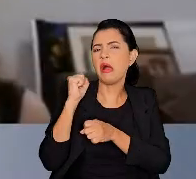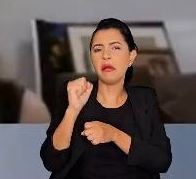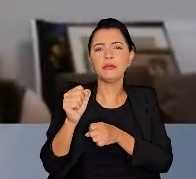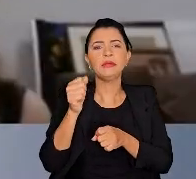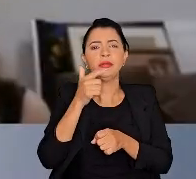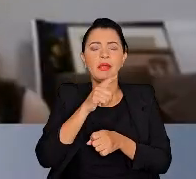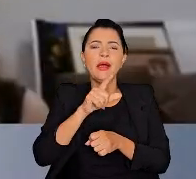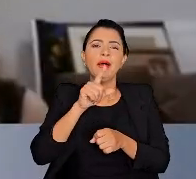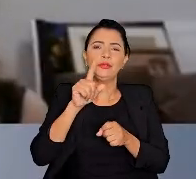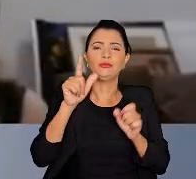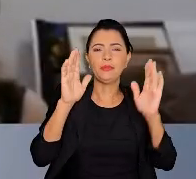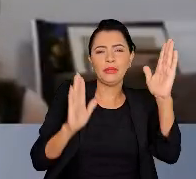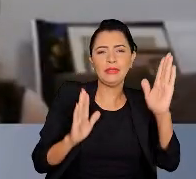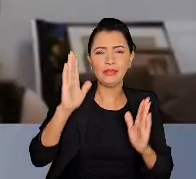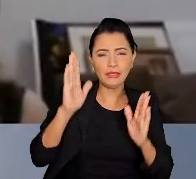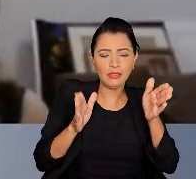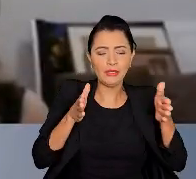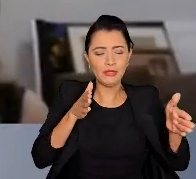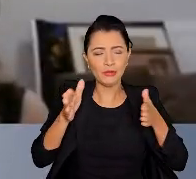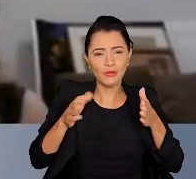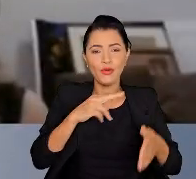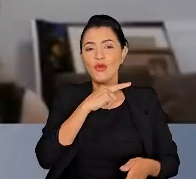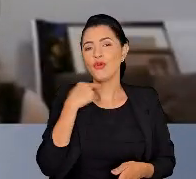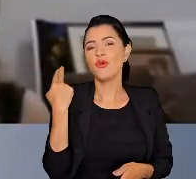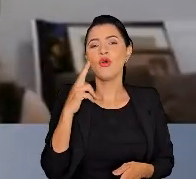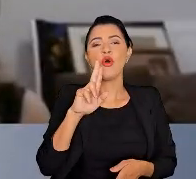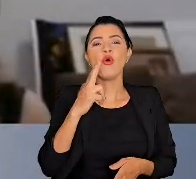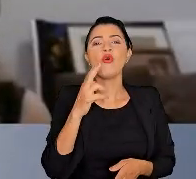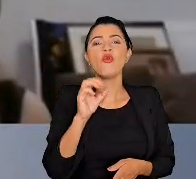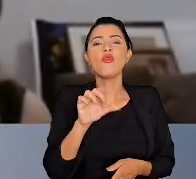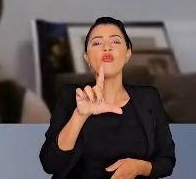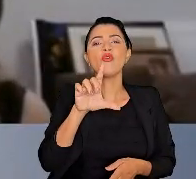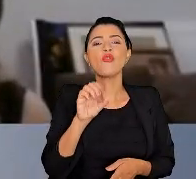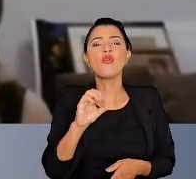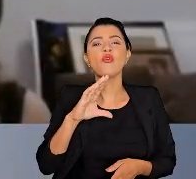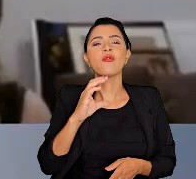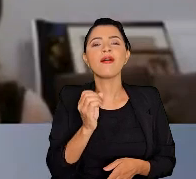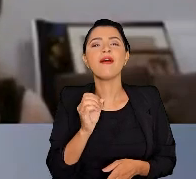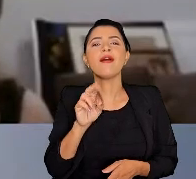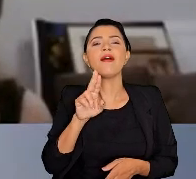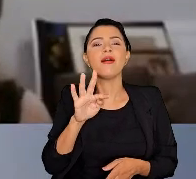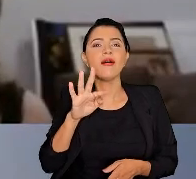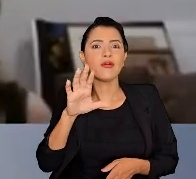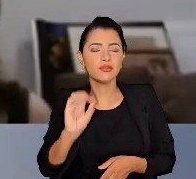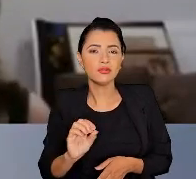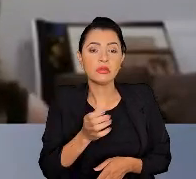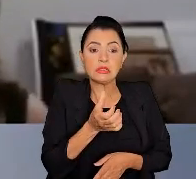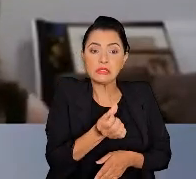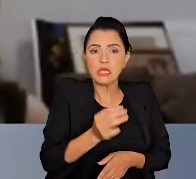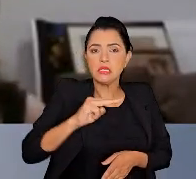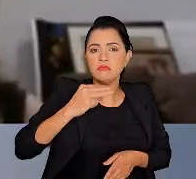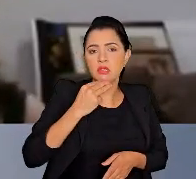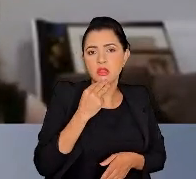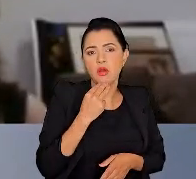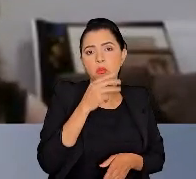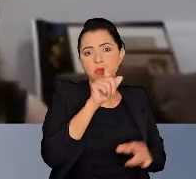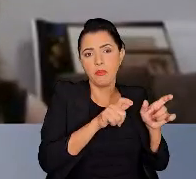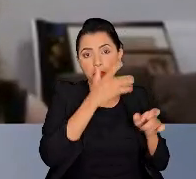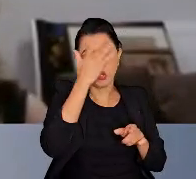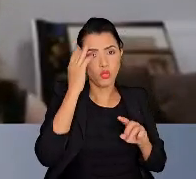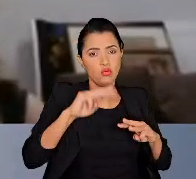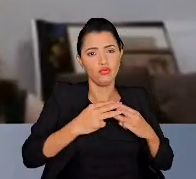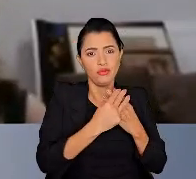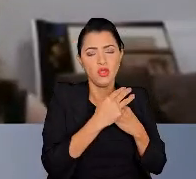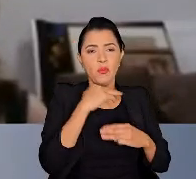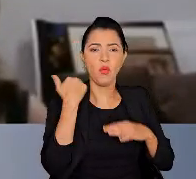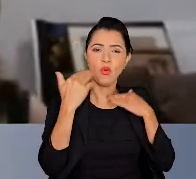Holocausto, 6 milhões de judeus foram mortos, mas muito antes disso já havia uma